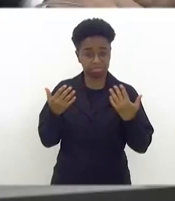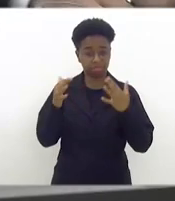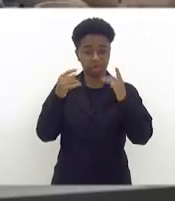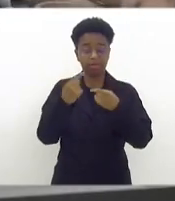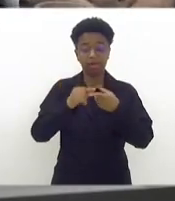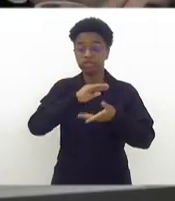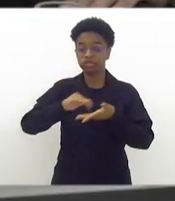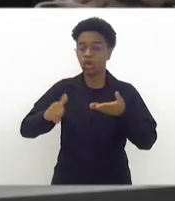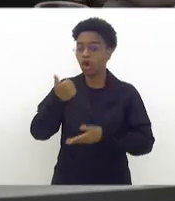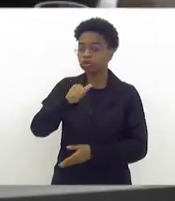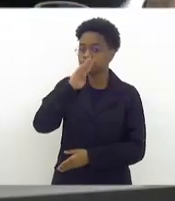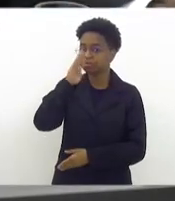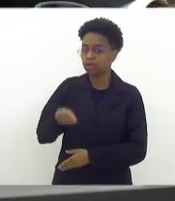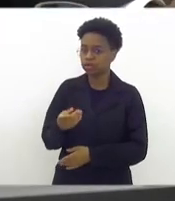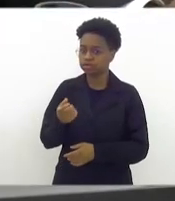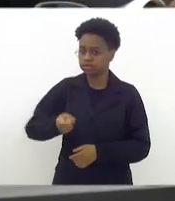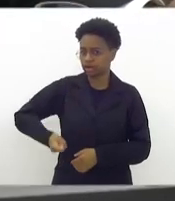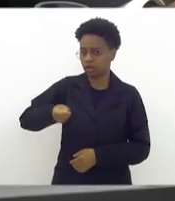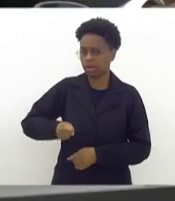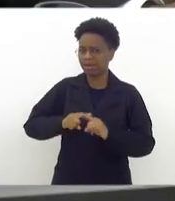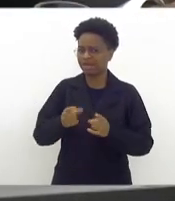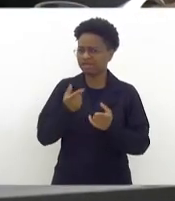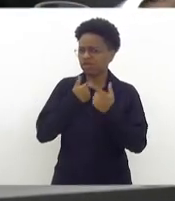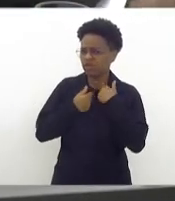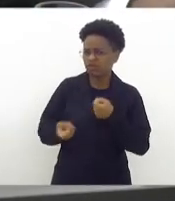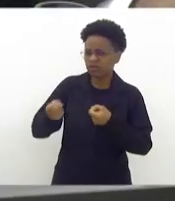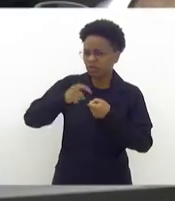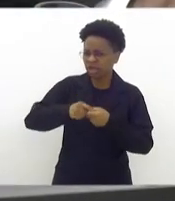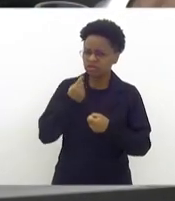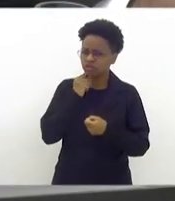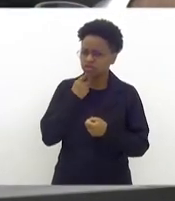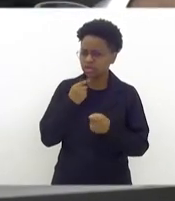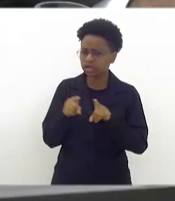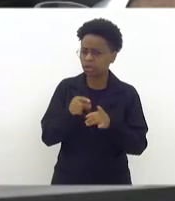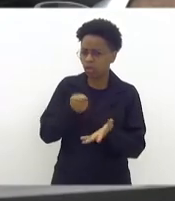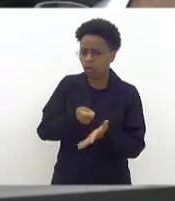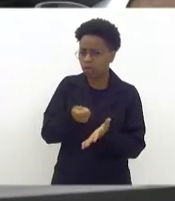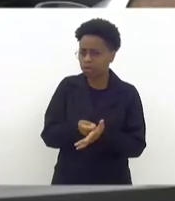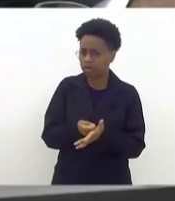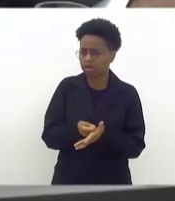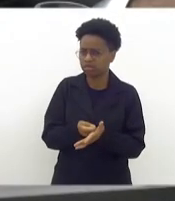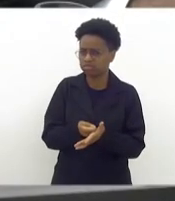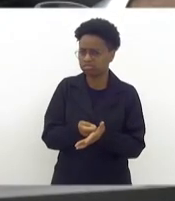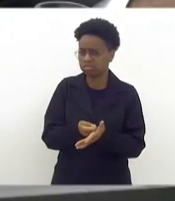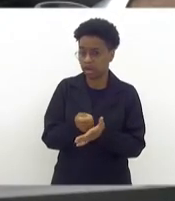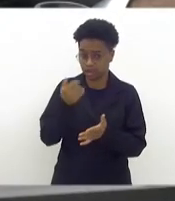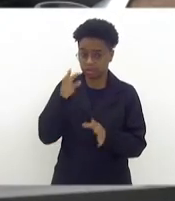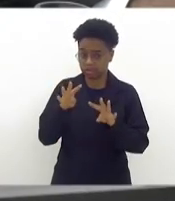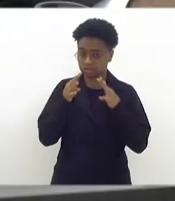ambiente. Você querer voltar à poluição e voltar a obrigar as com